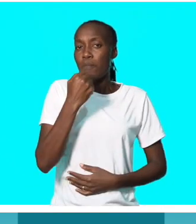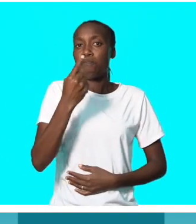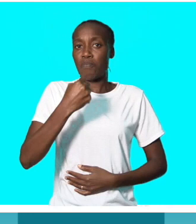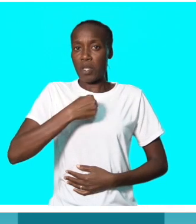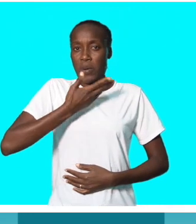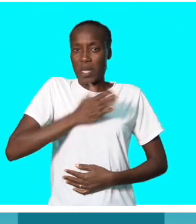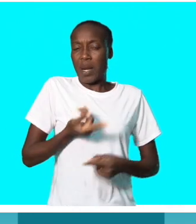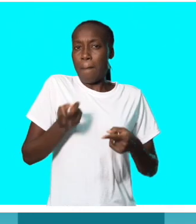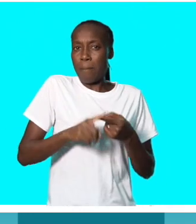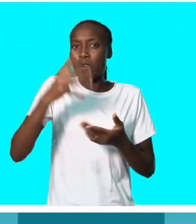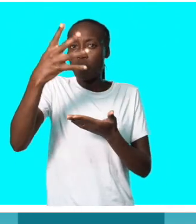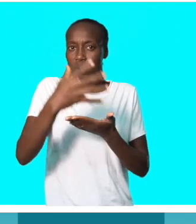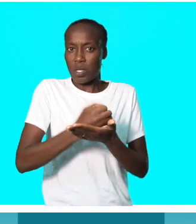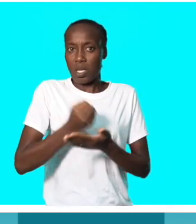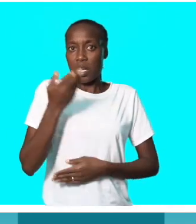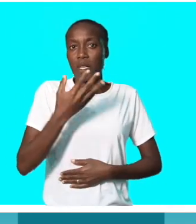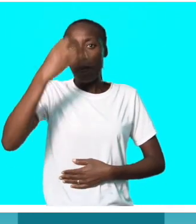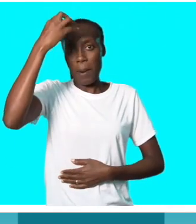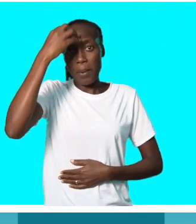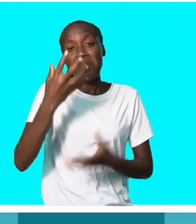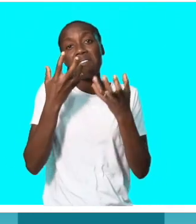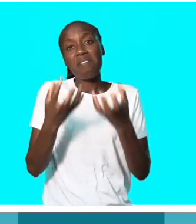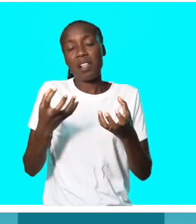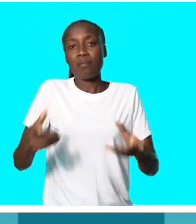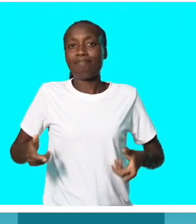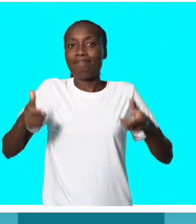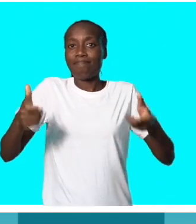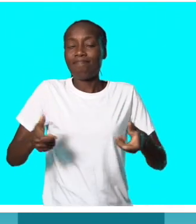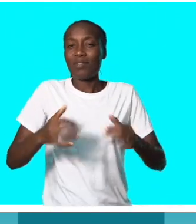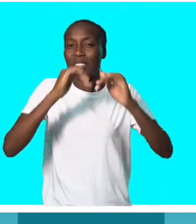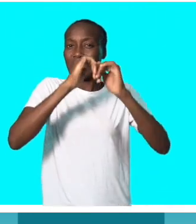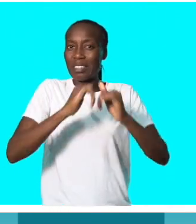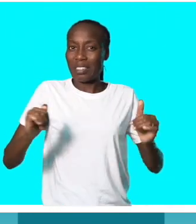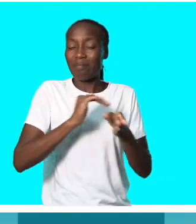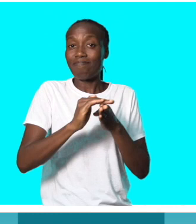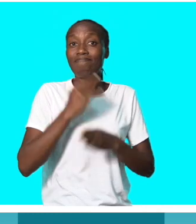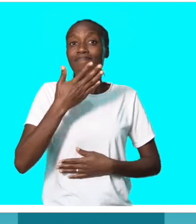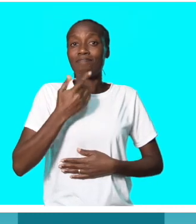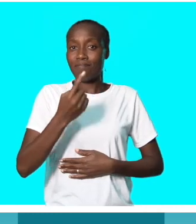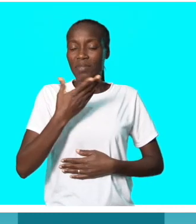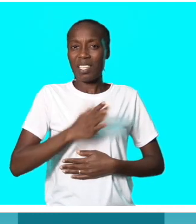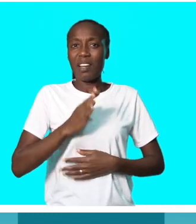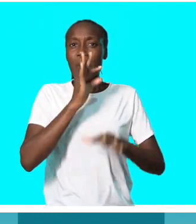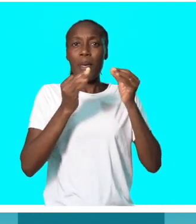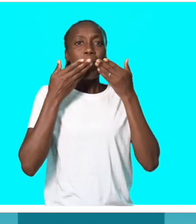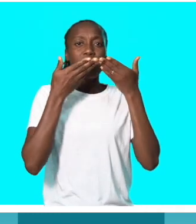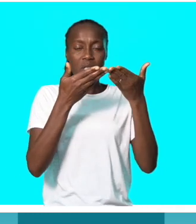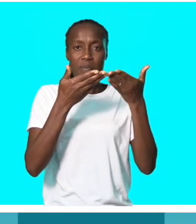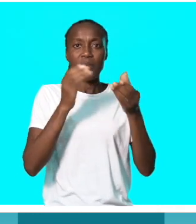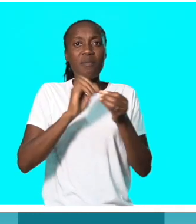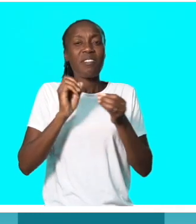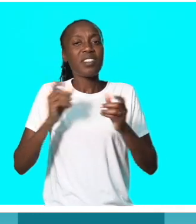Espero podermos conseguir aqui em Maputo, porque não temos cadeiras específicas para tal. Temos um patrocínio para ter as